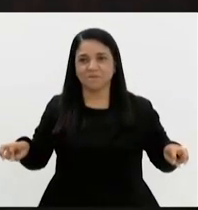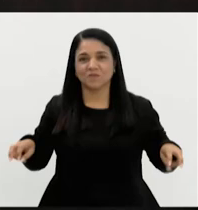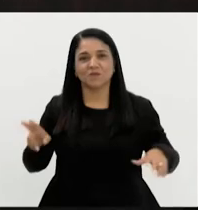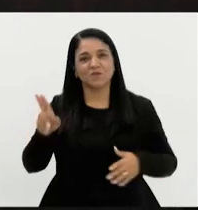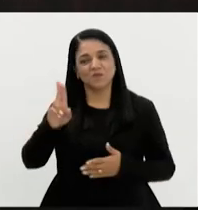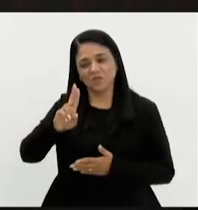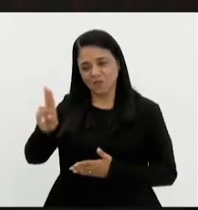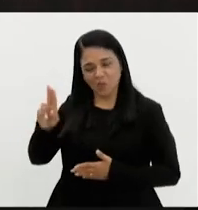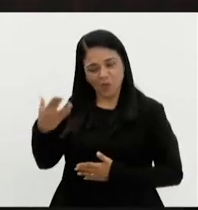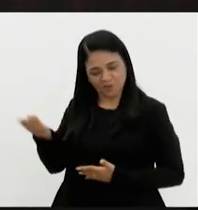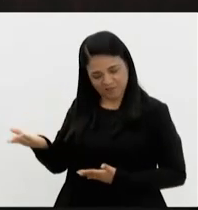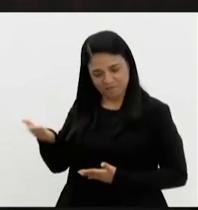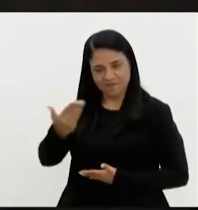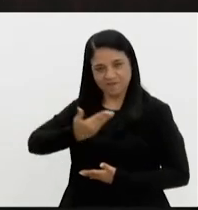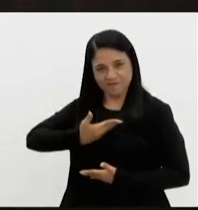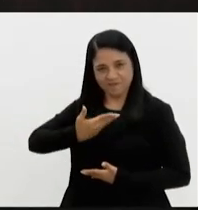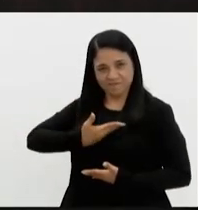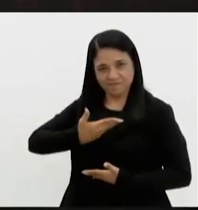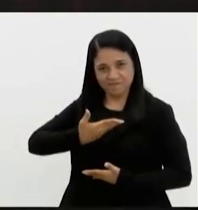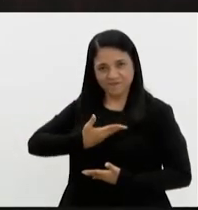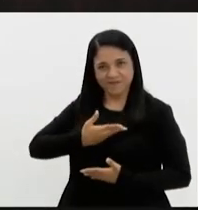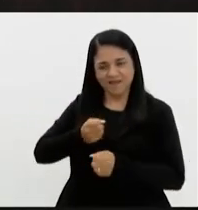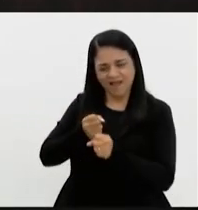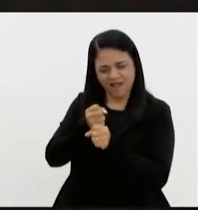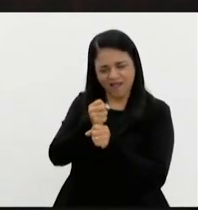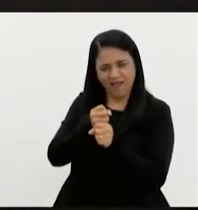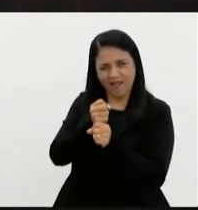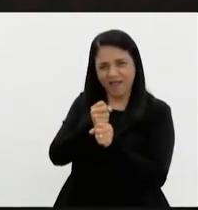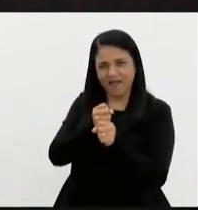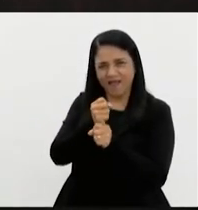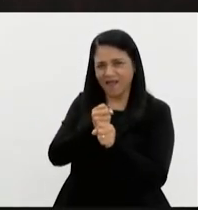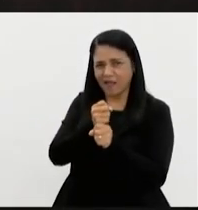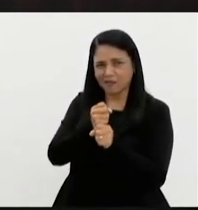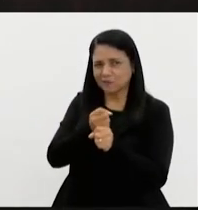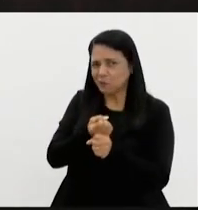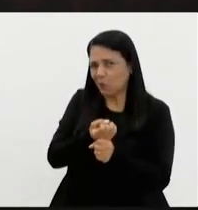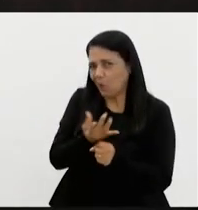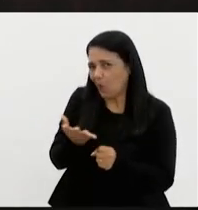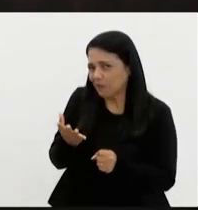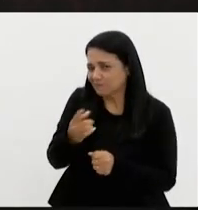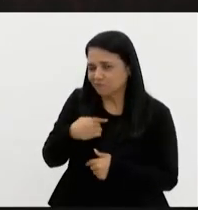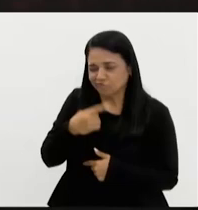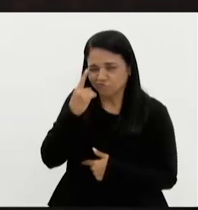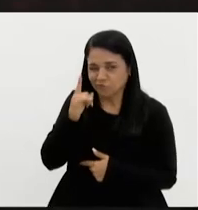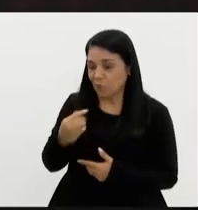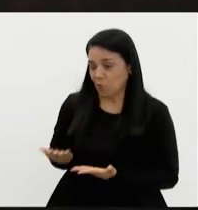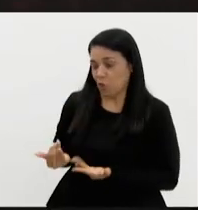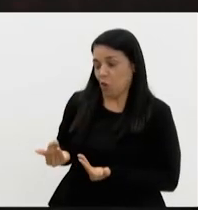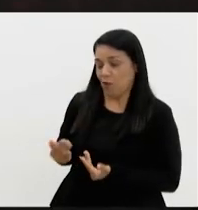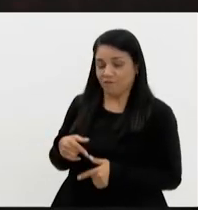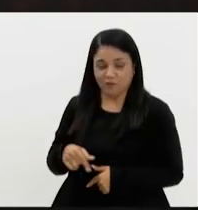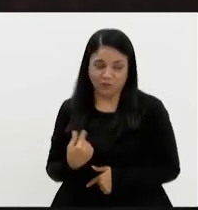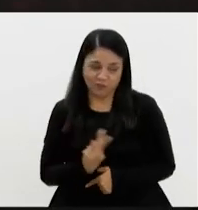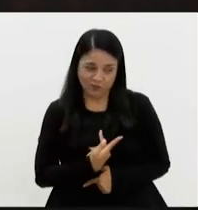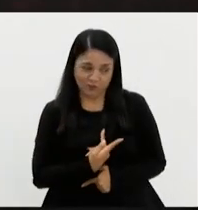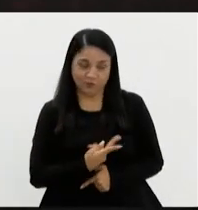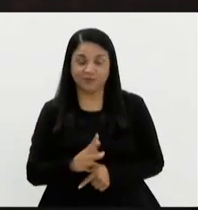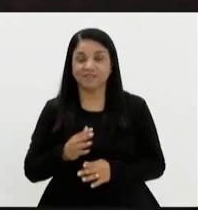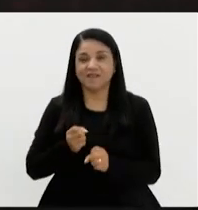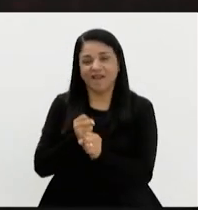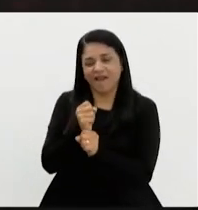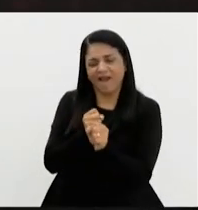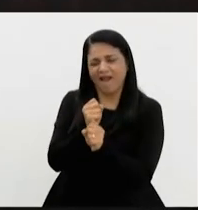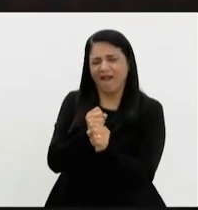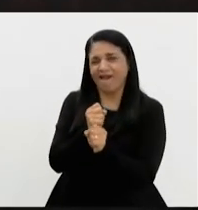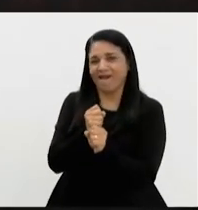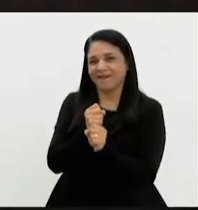minha amiga de muitos anos né Dilene a gente não conta quantos anos não porque a gente é nova mas de muitos anos minha